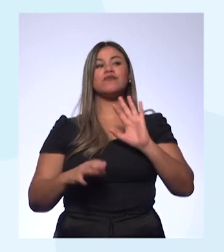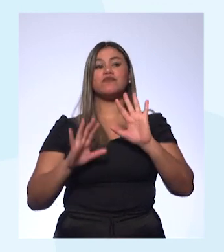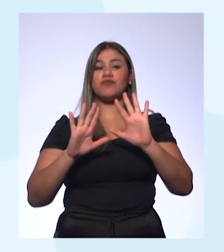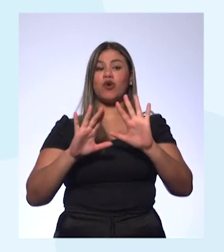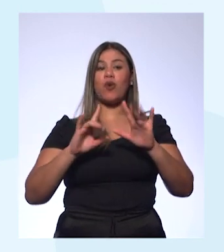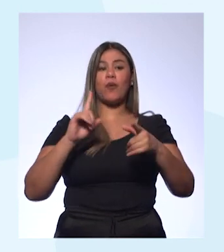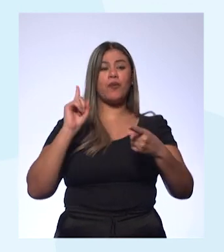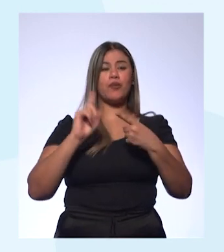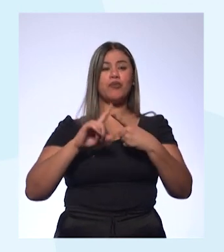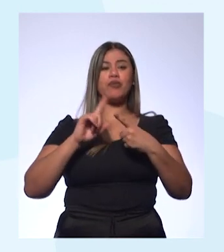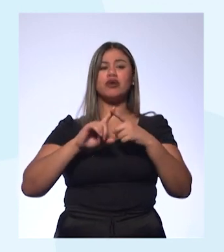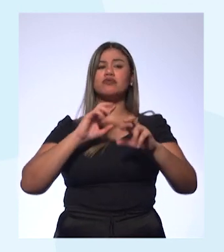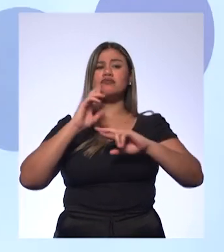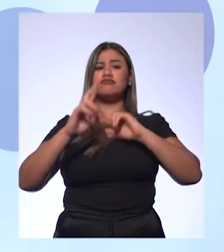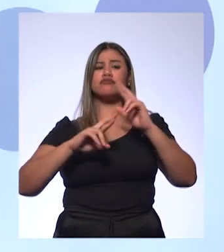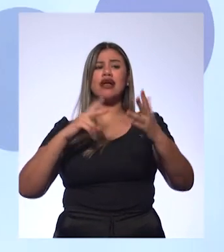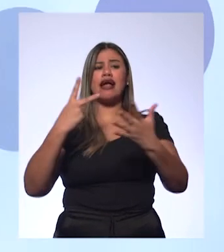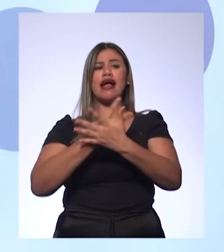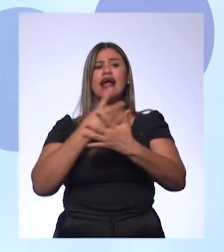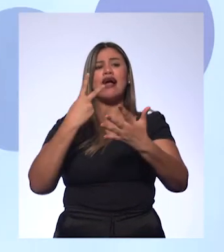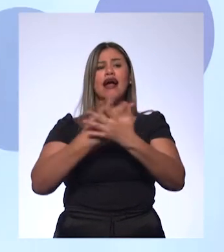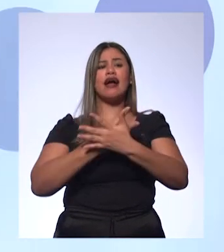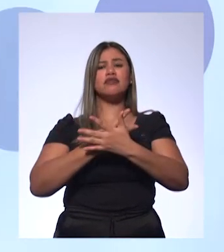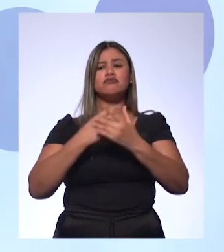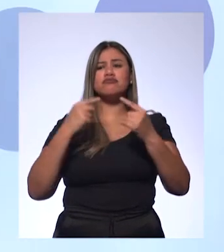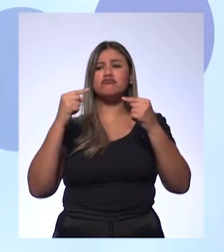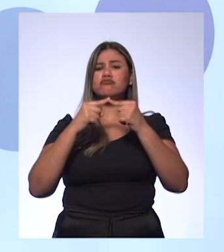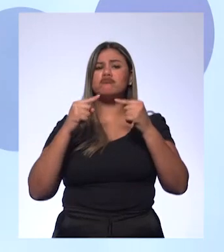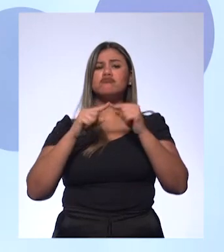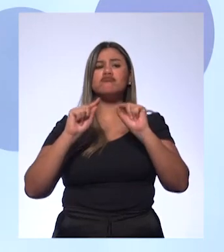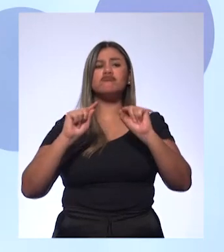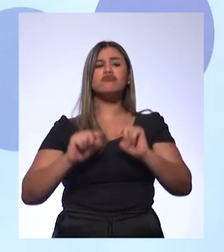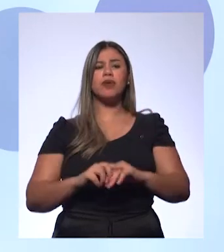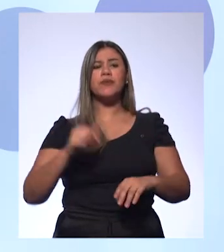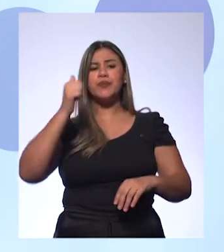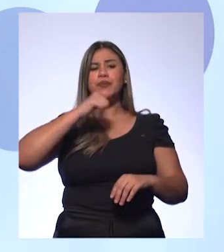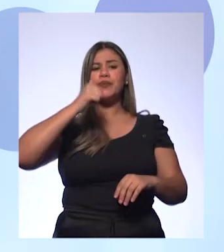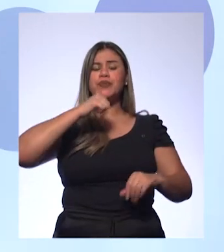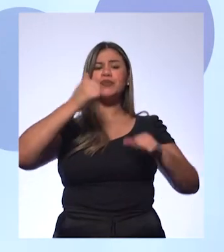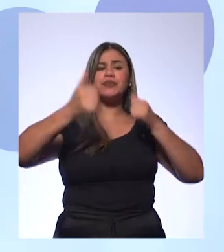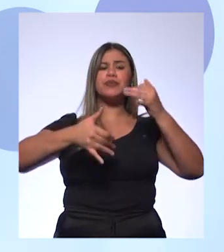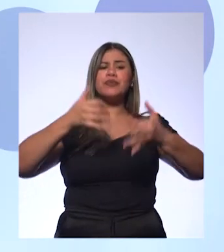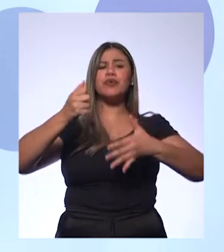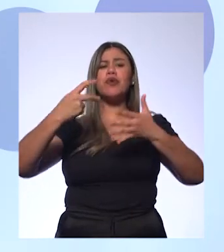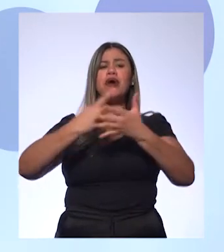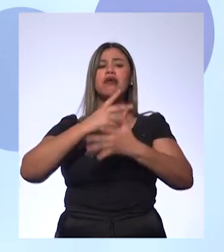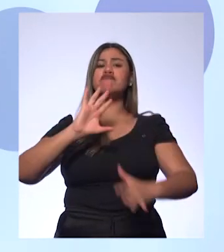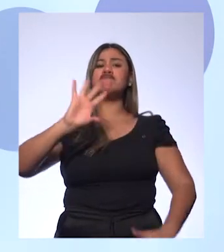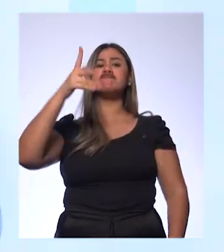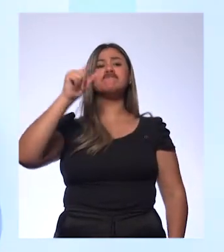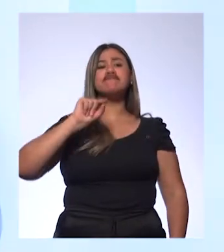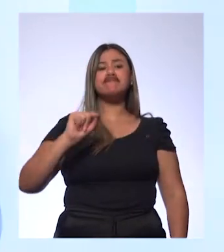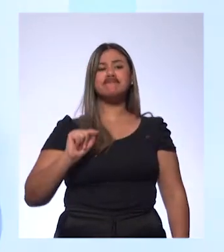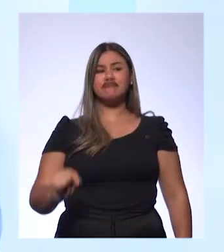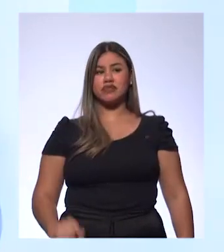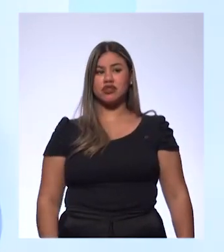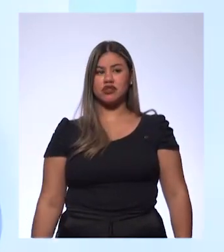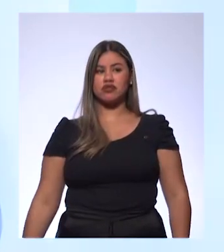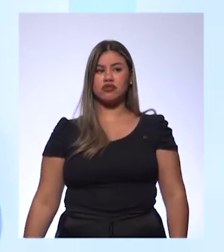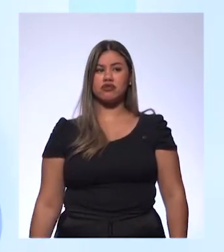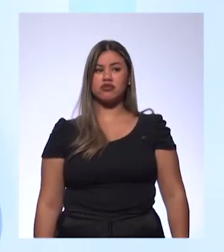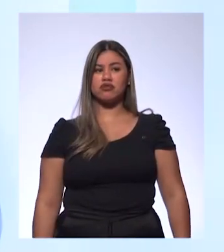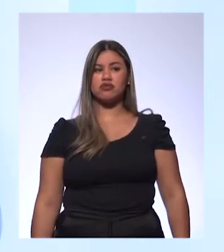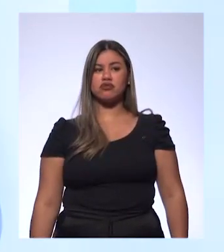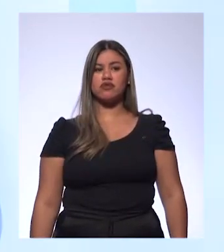o primeiro que colocou. O que deu errado aí na história da Gabriele? Se tem alguém que já falou? Então, vamos lá. Então, vocês vão analisar o que a Gabriele